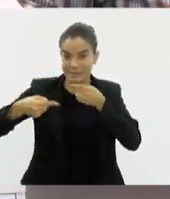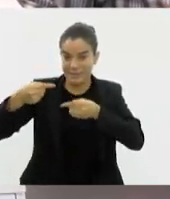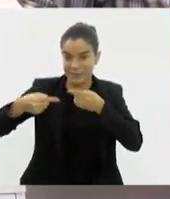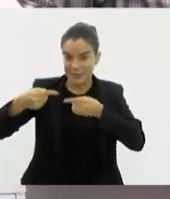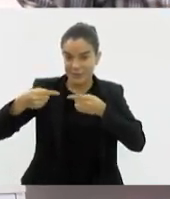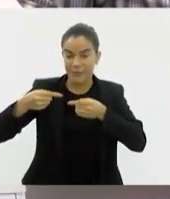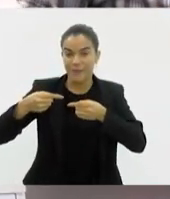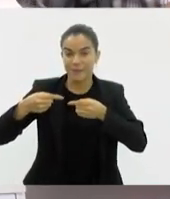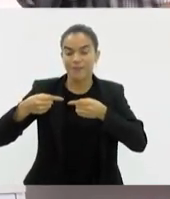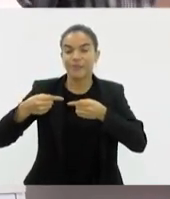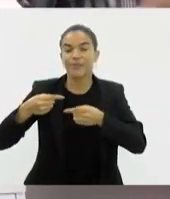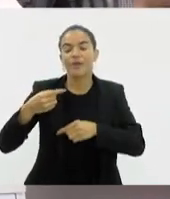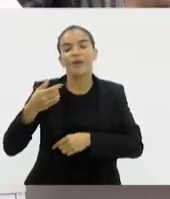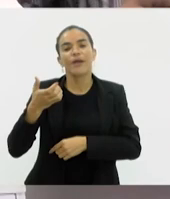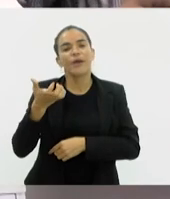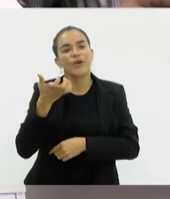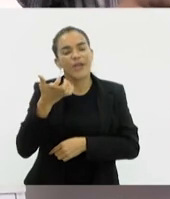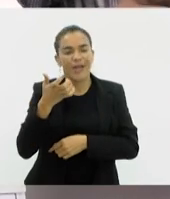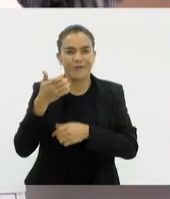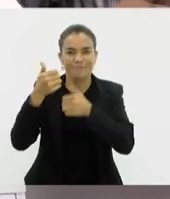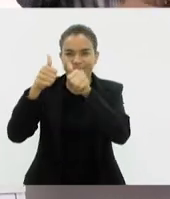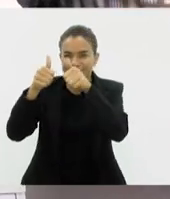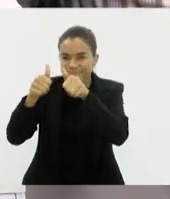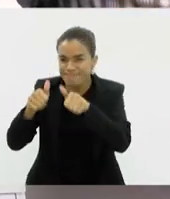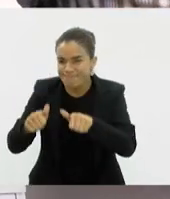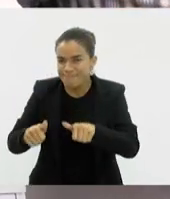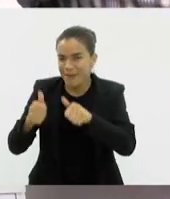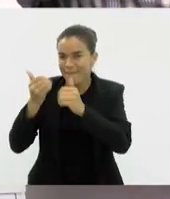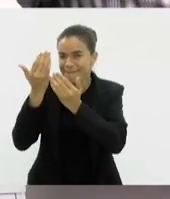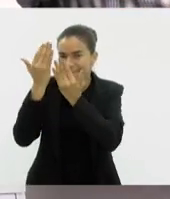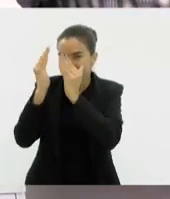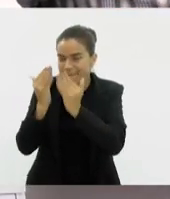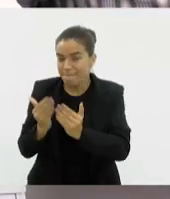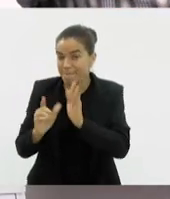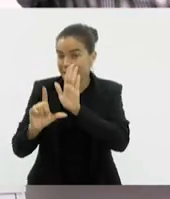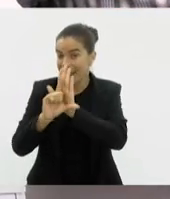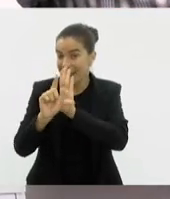da pauta. Isso, eu queria que se verificasse a lei